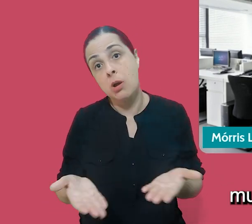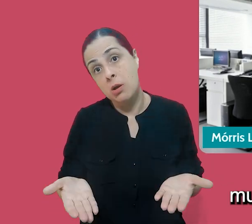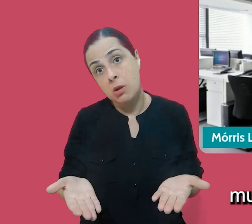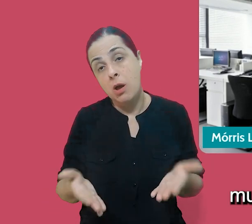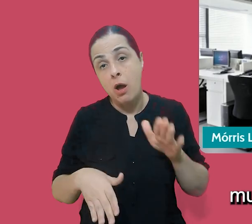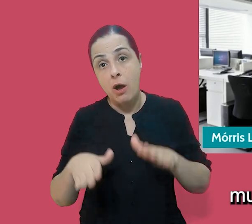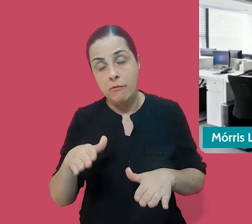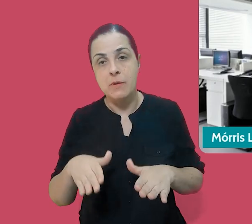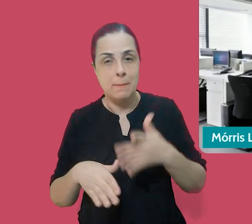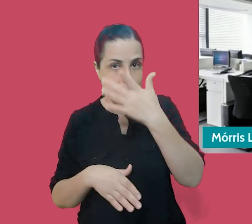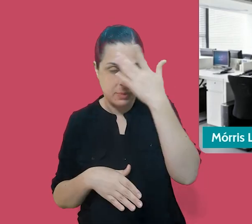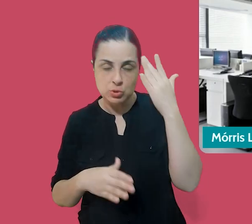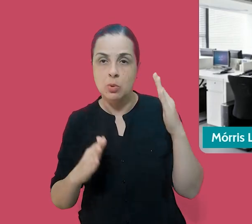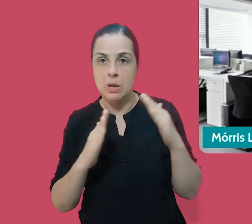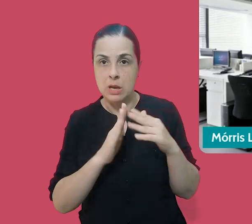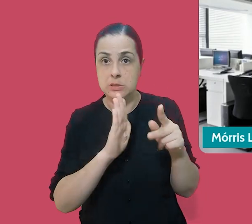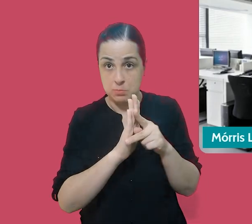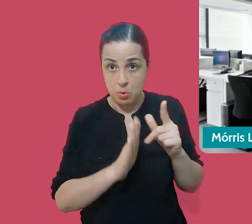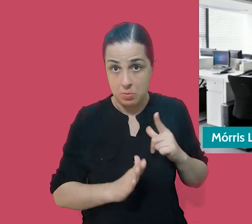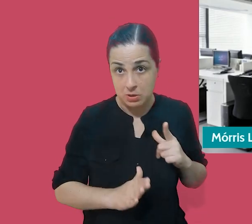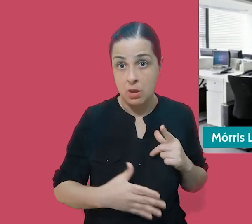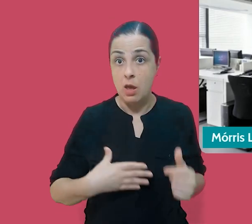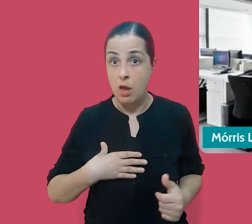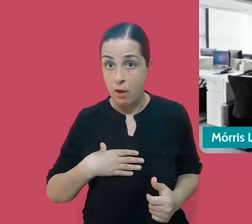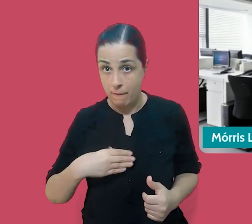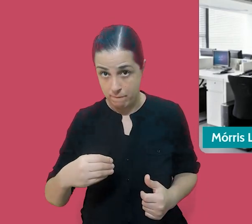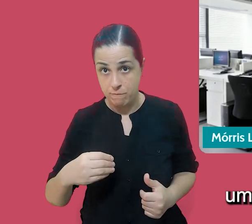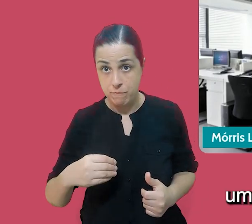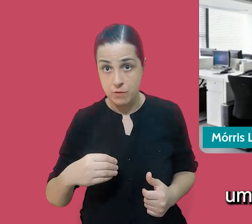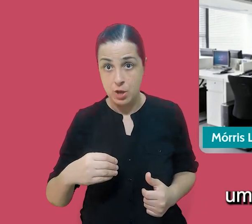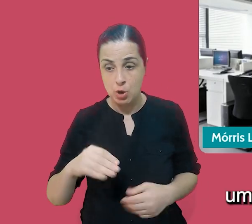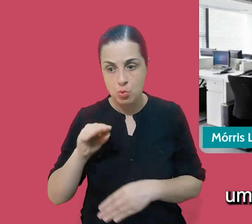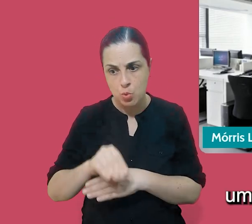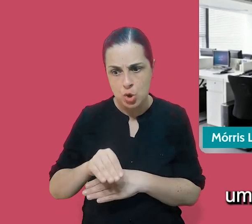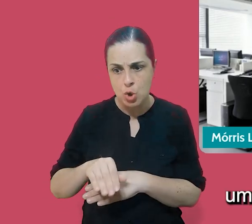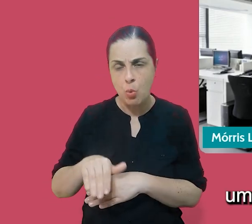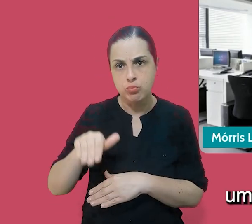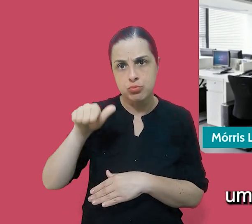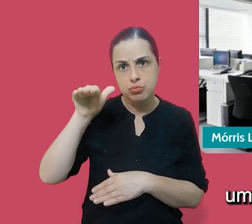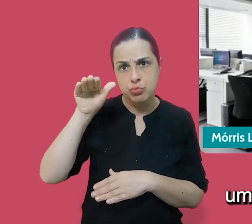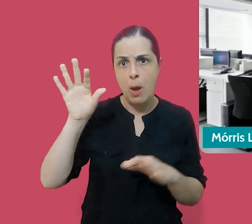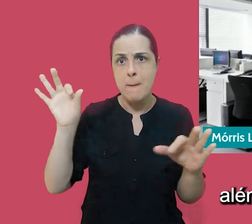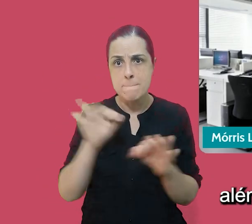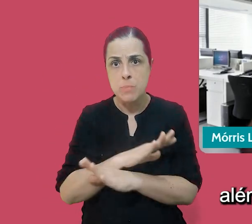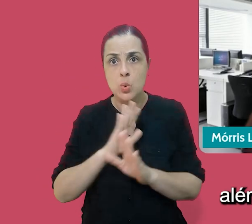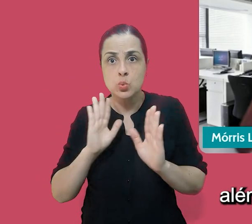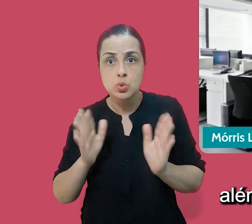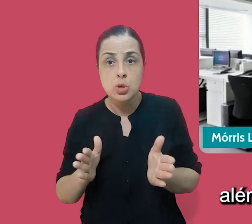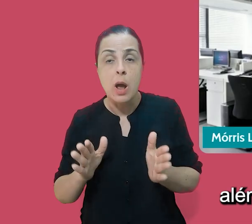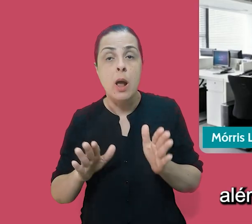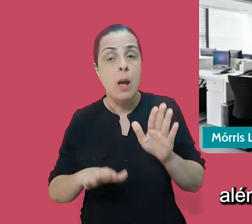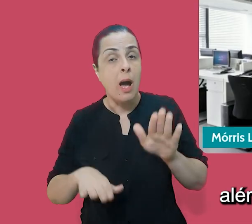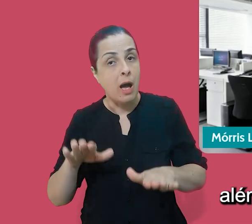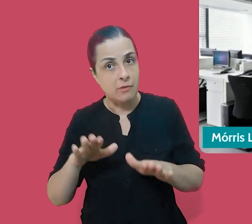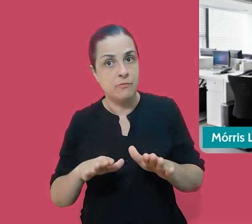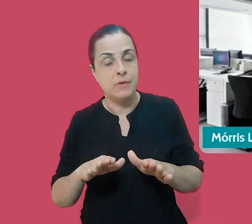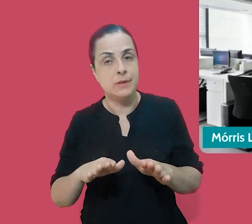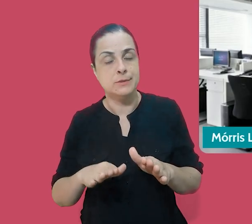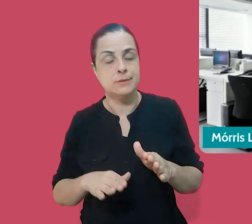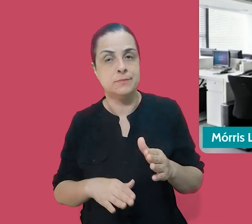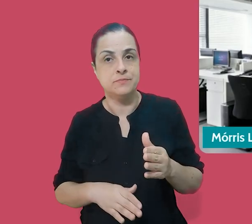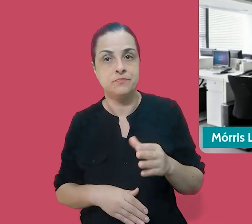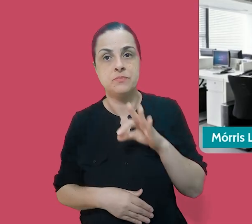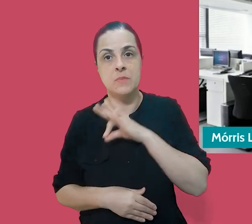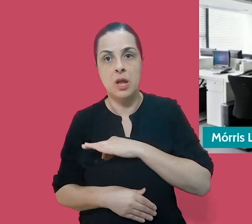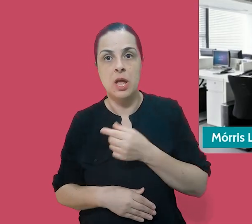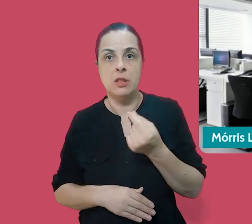muitas vezes já tem sua casa, tem seus filhos criados, mas estão tendo uma queda no padrão de vida, além das questões psicológicas todas